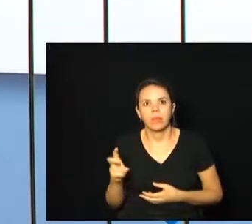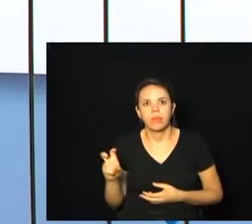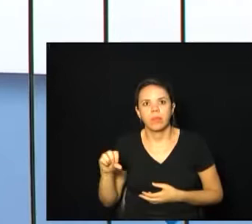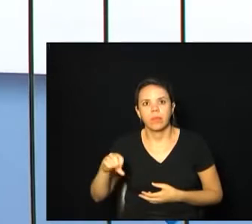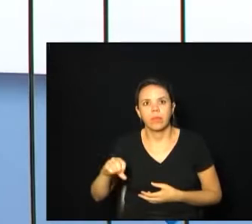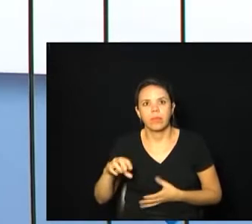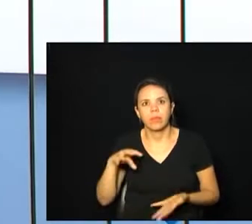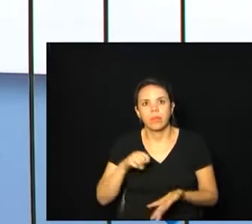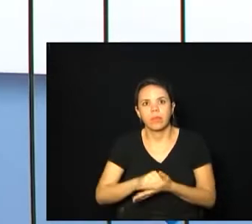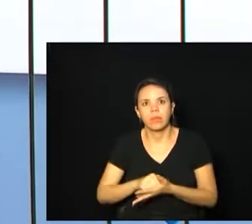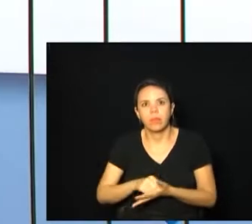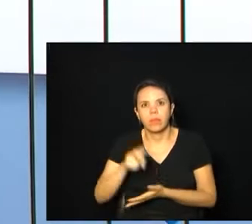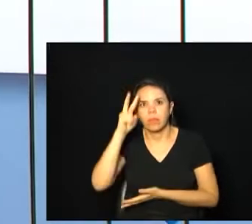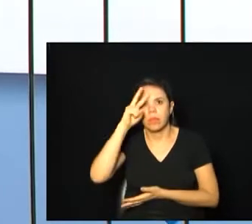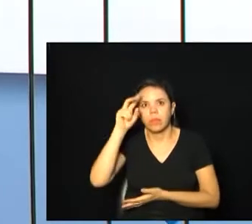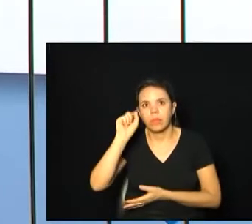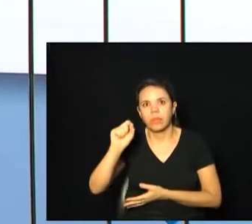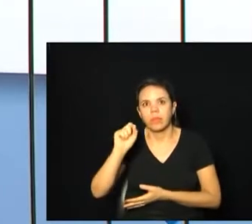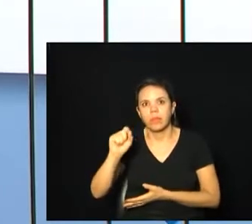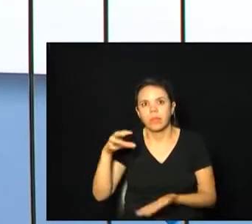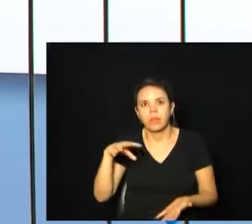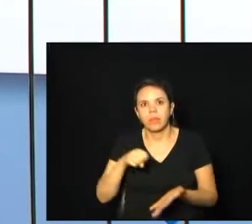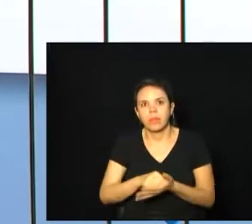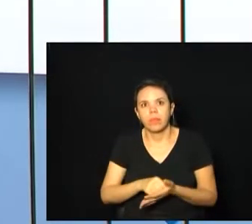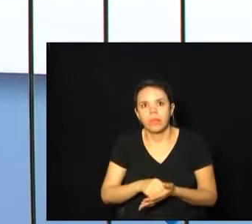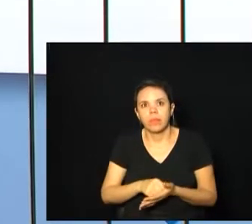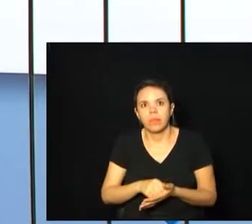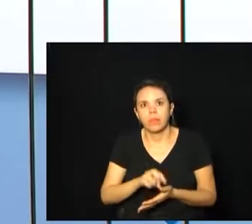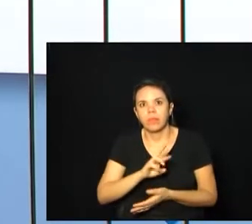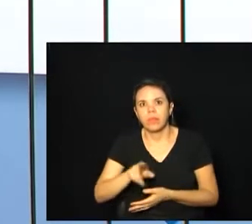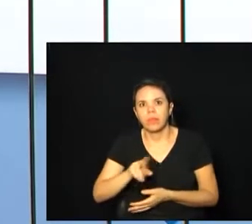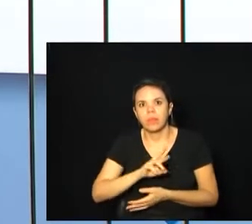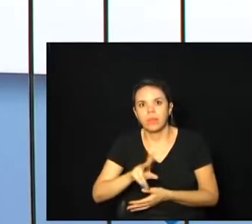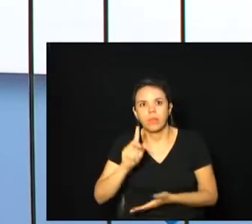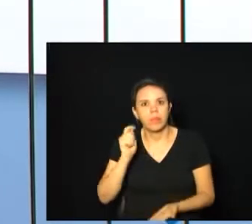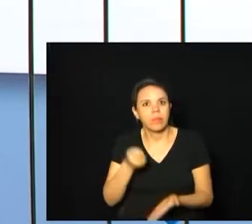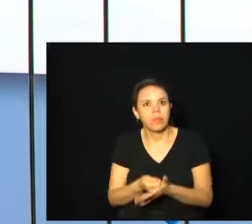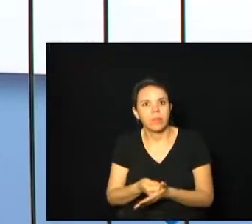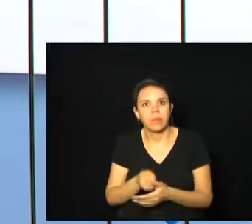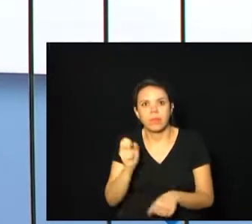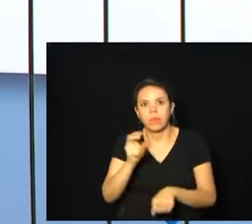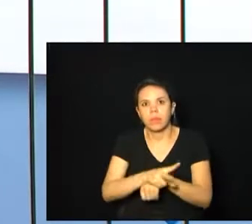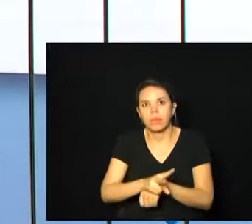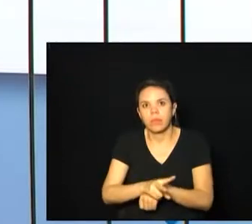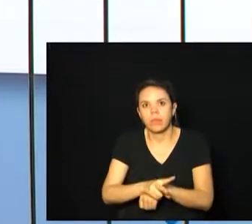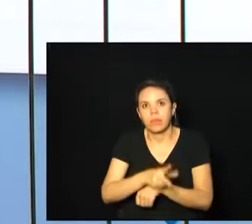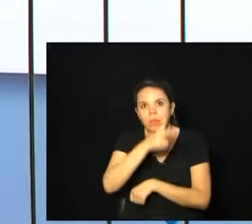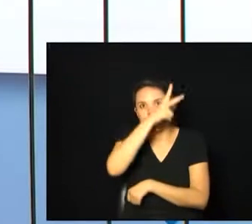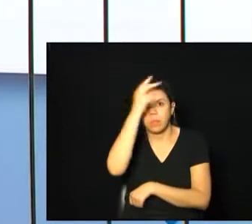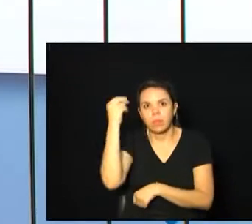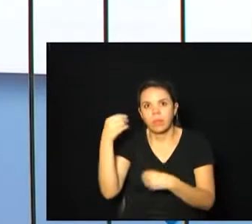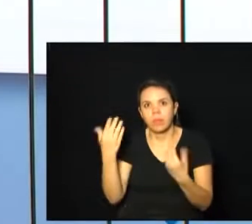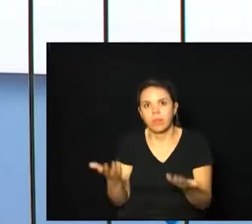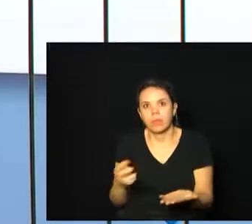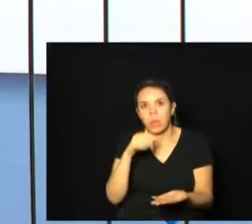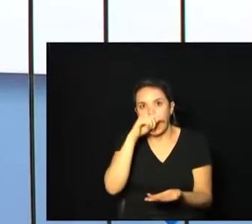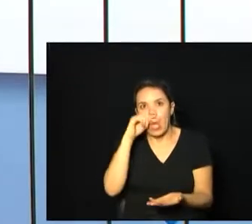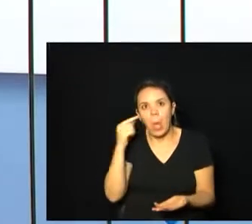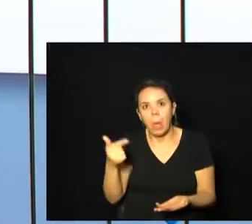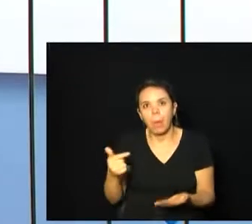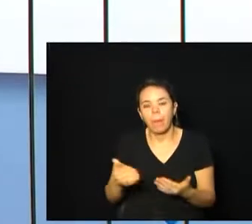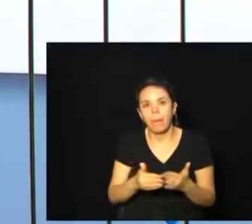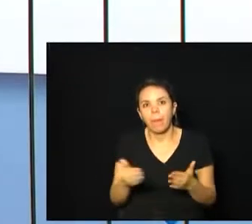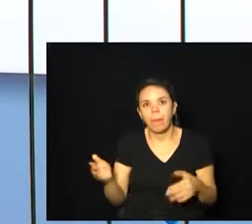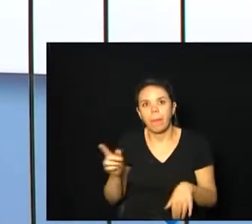2.159 inscrições. Lembrando que esse cadastro não é a garantia de vaga. A prefeitura, então, num segundo